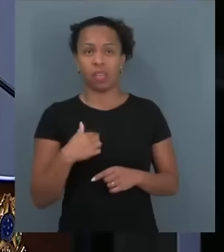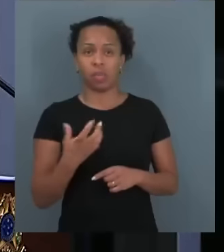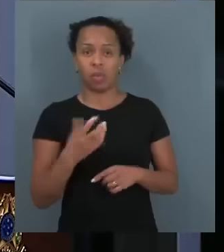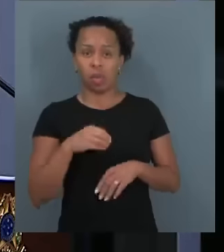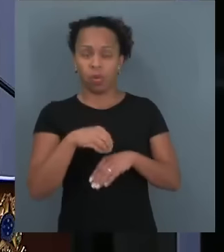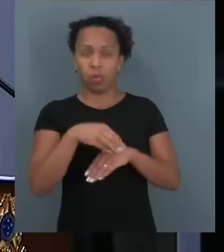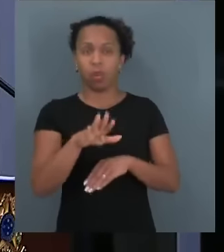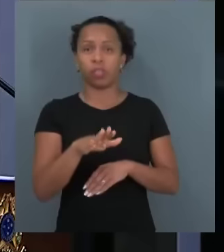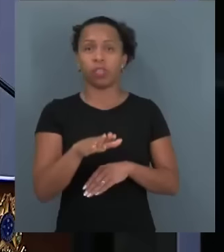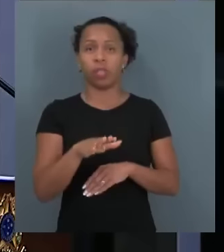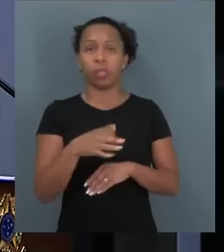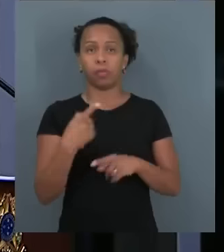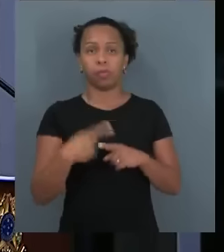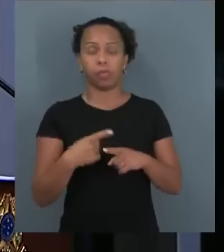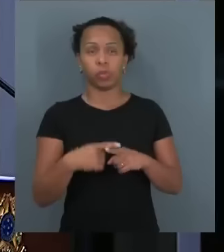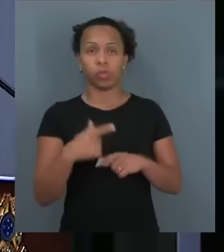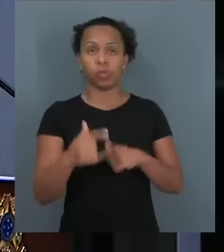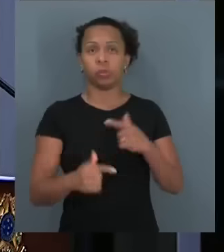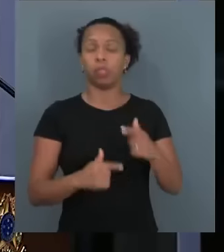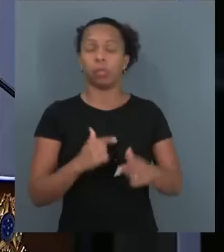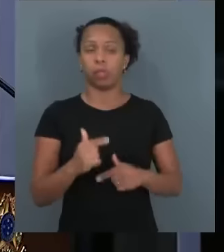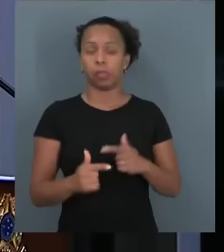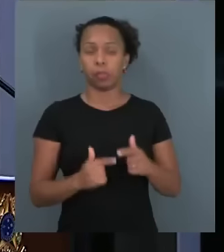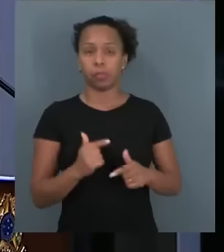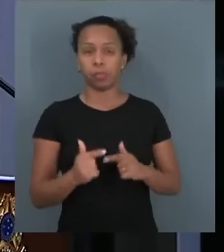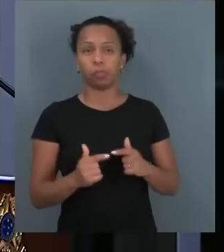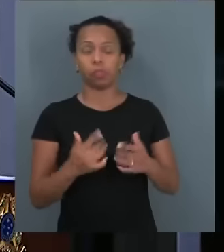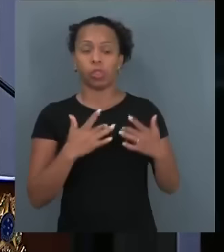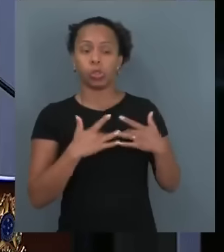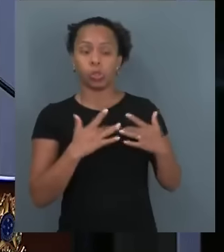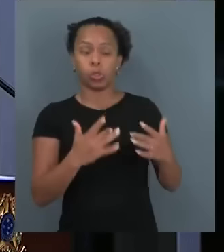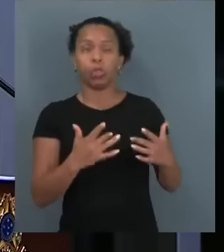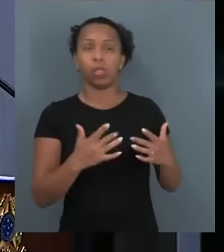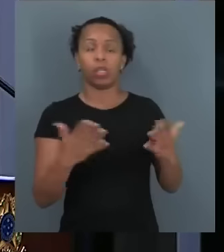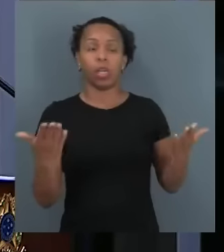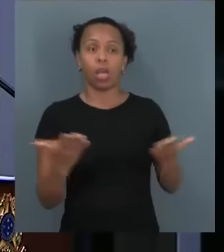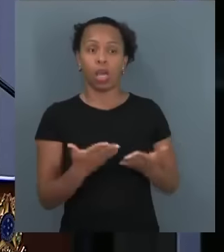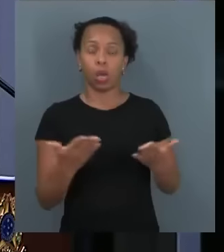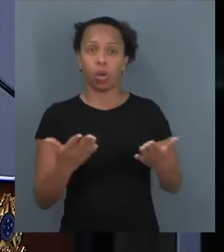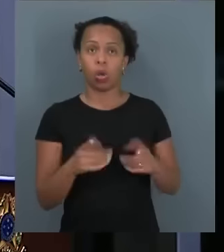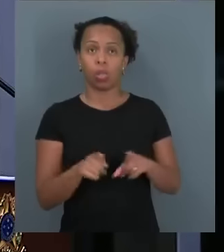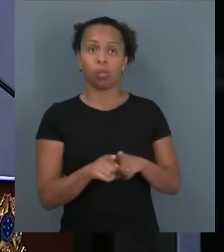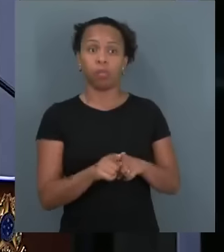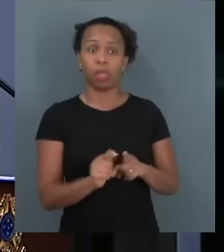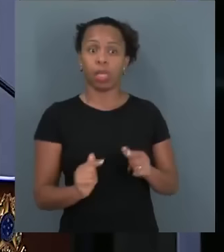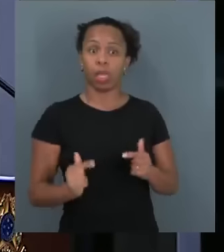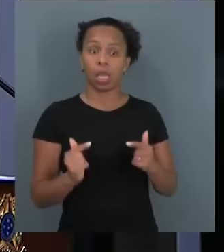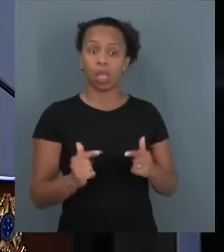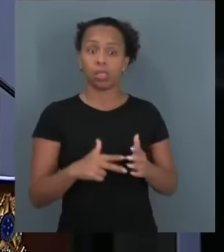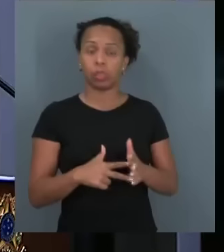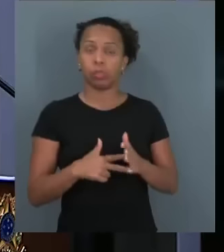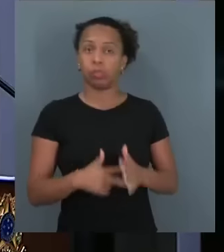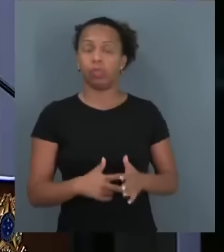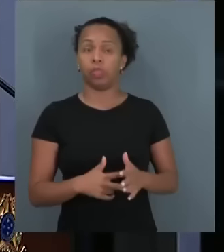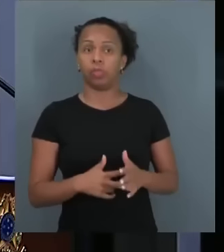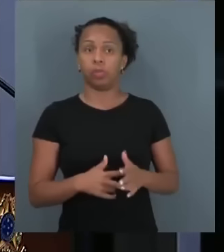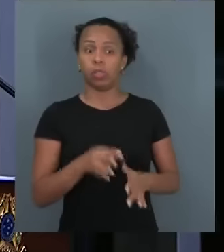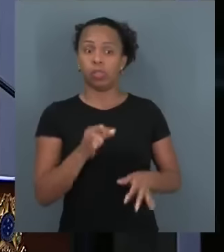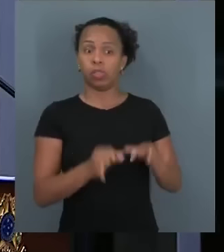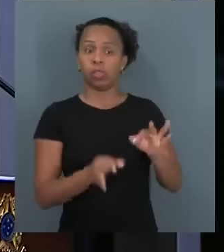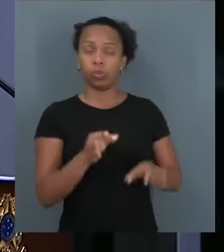compartilhar, porque é um trabalho de solidariedade a partir de agora e de ação firme no bem e na justiça,